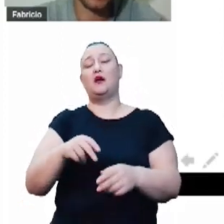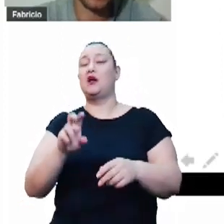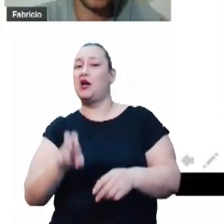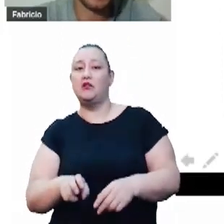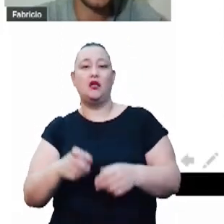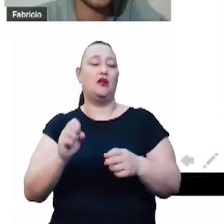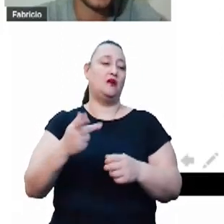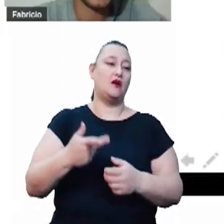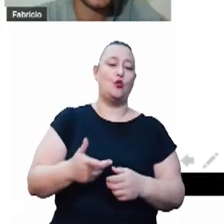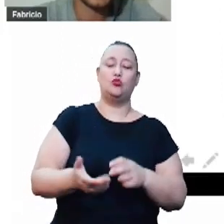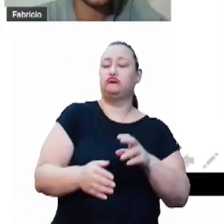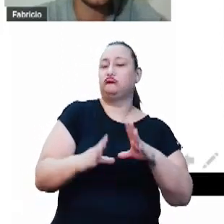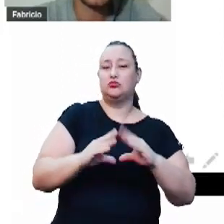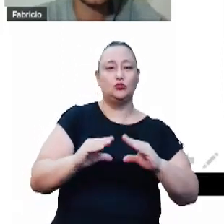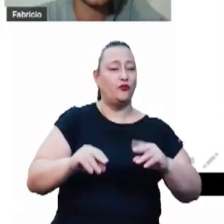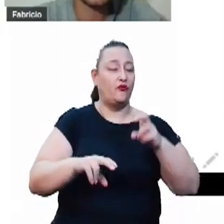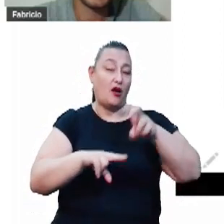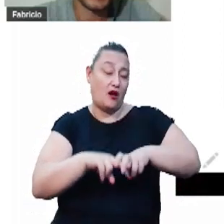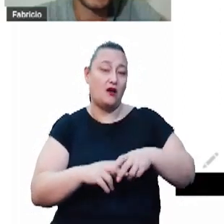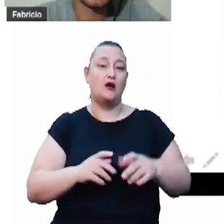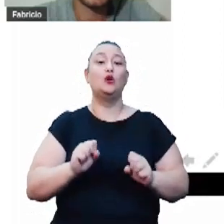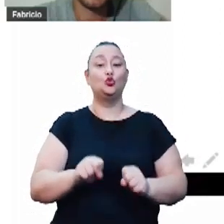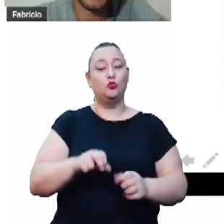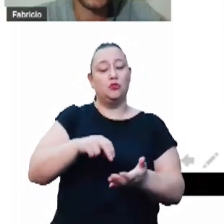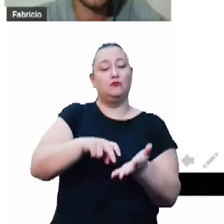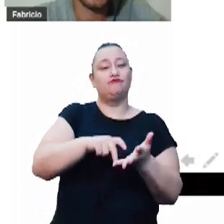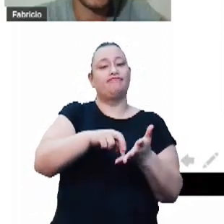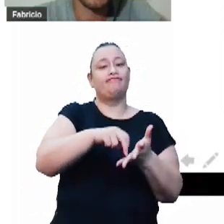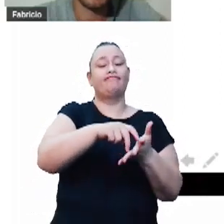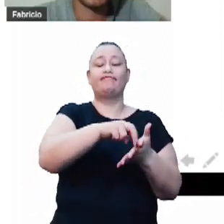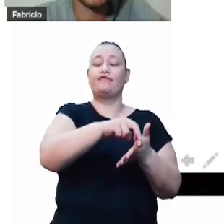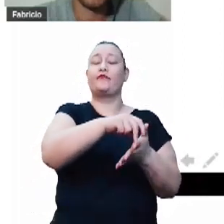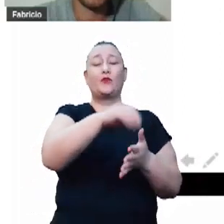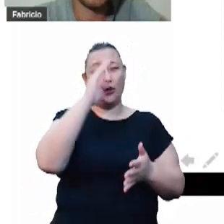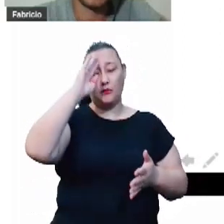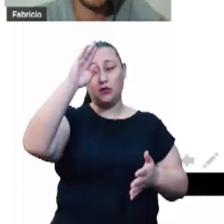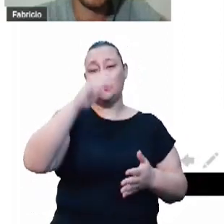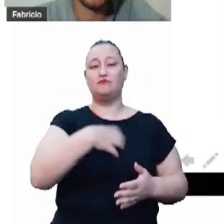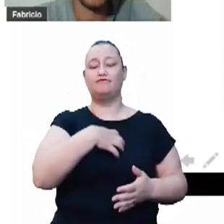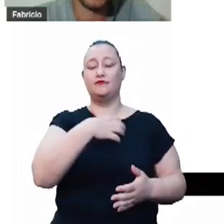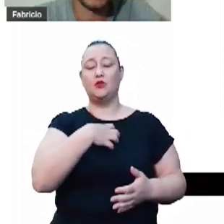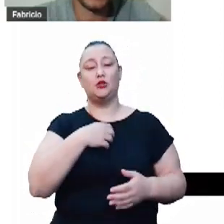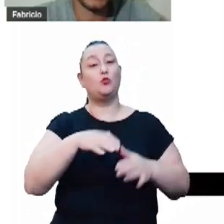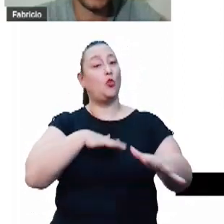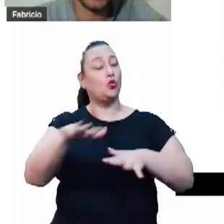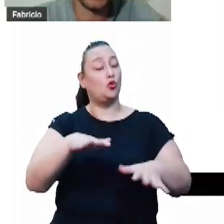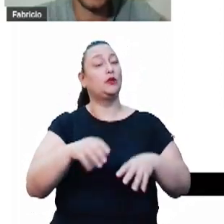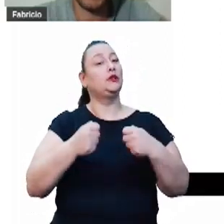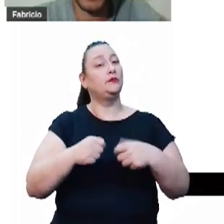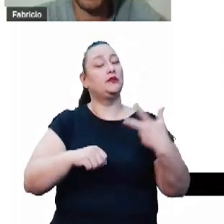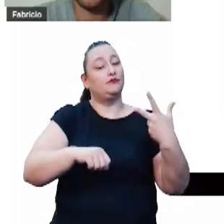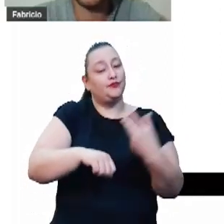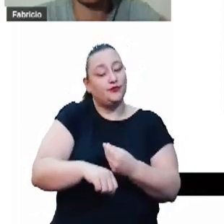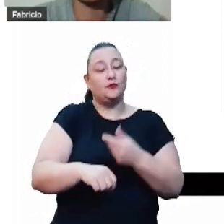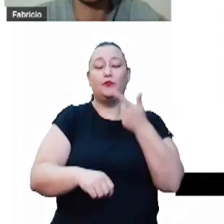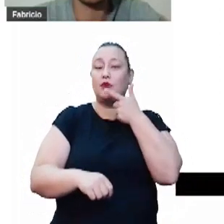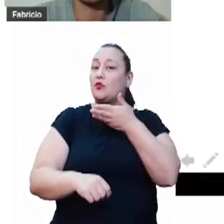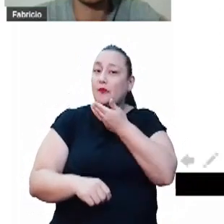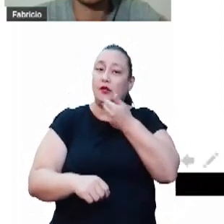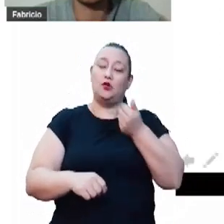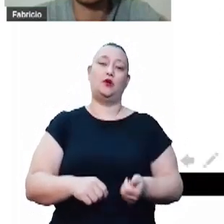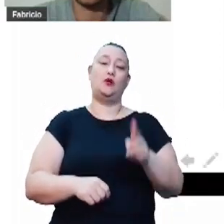que ele adotou, né? Subir e descer escadas. Então esses são os principais sintomas motores aí que a gente pode ter um benefício